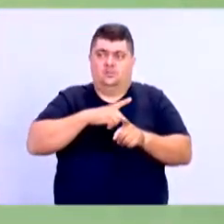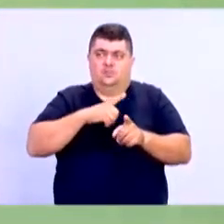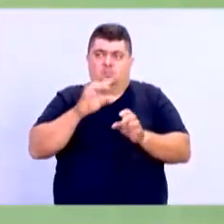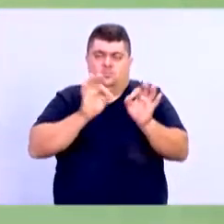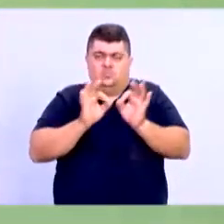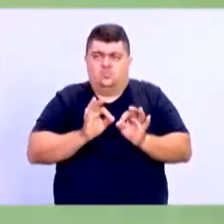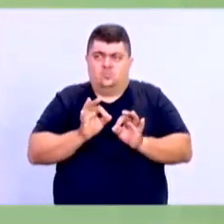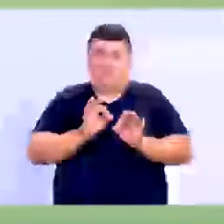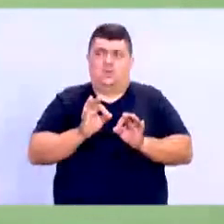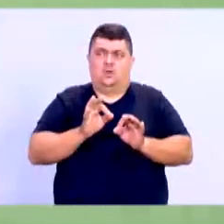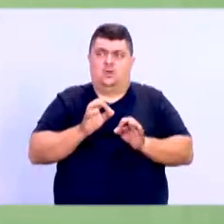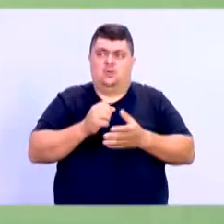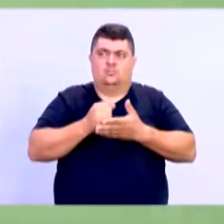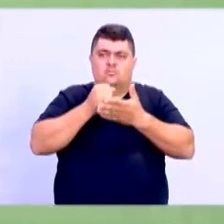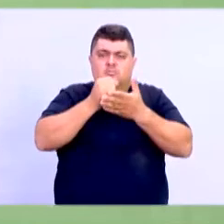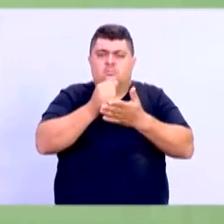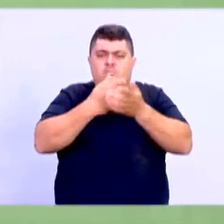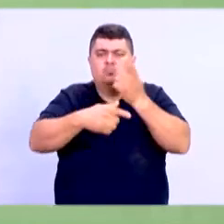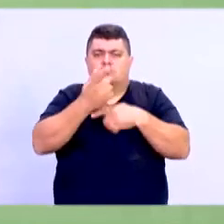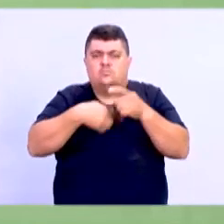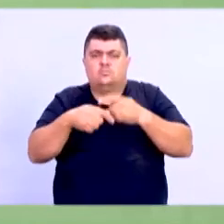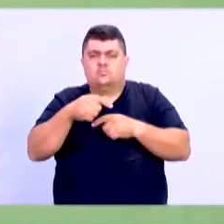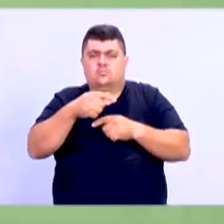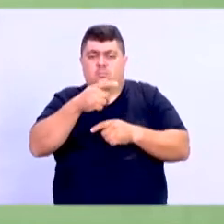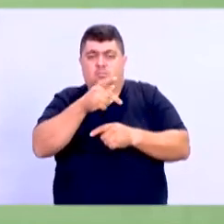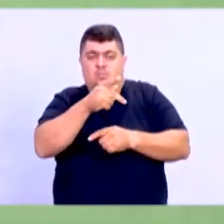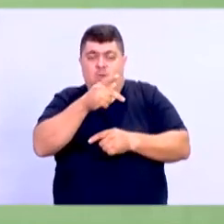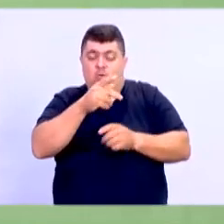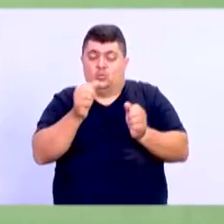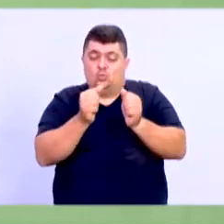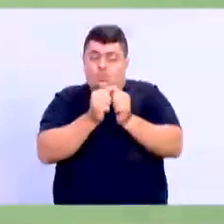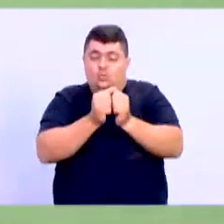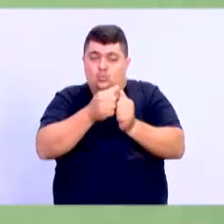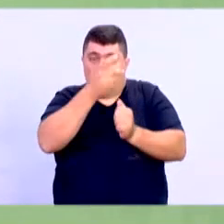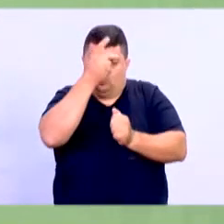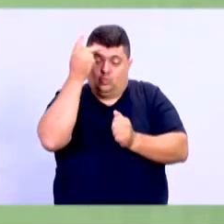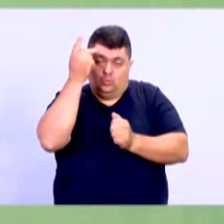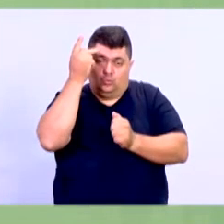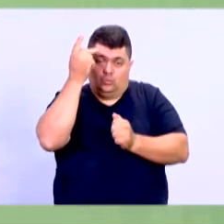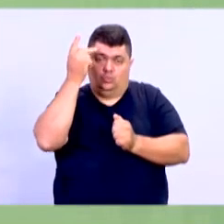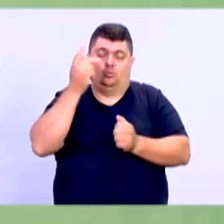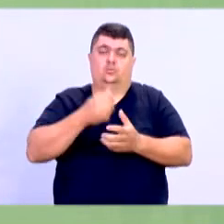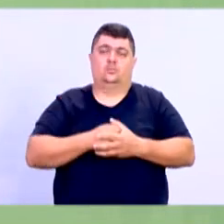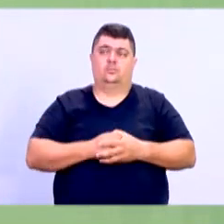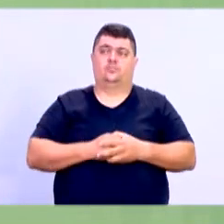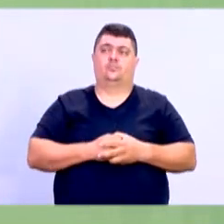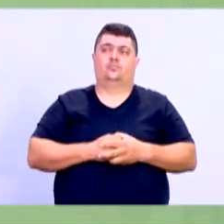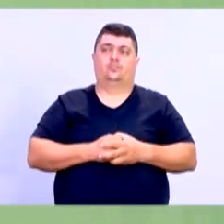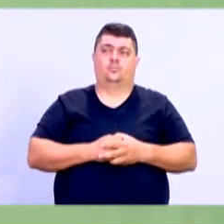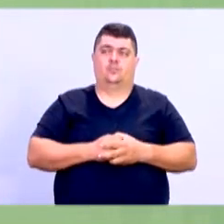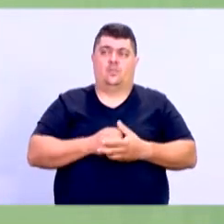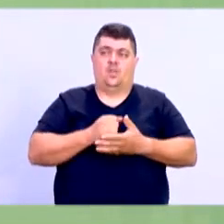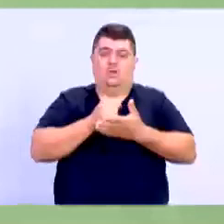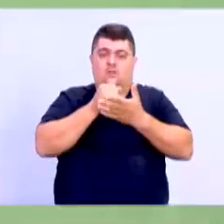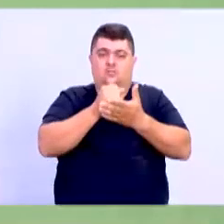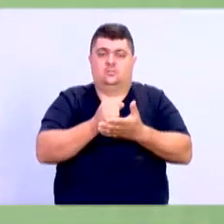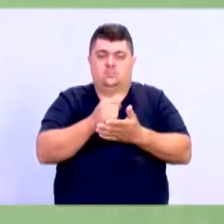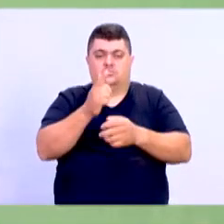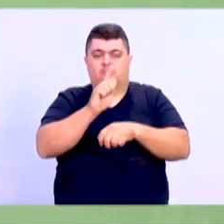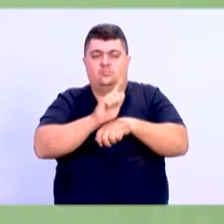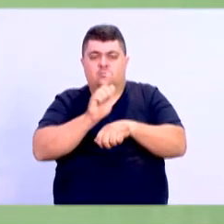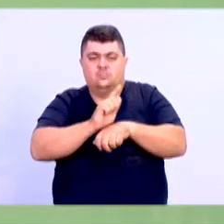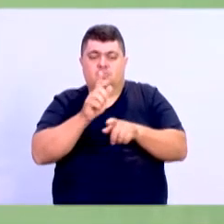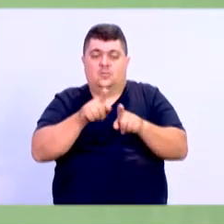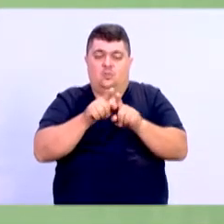negativa. Assessorar na gestão com pessoas, muito importante isso daqui. Ajudar gerentes